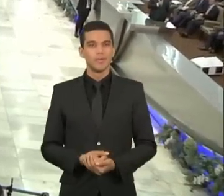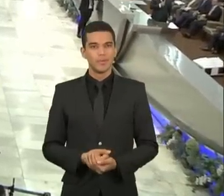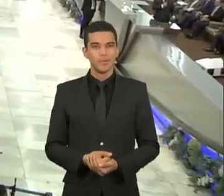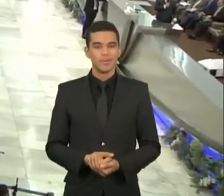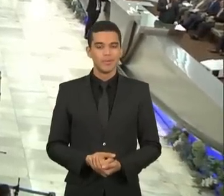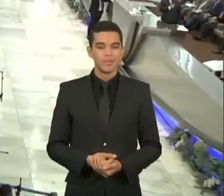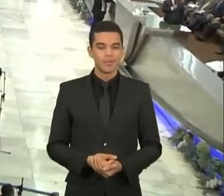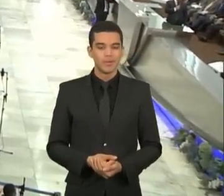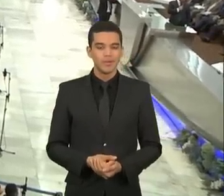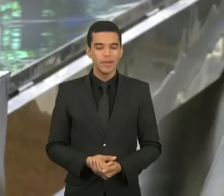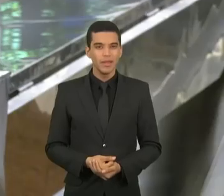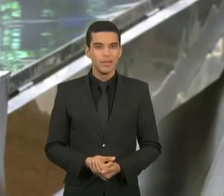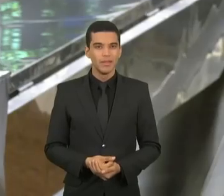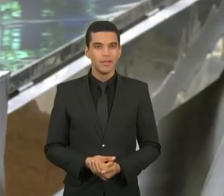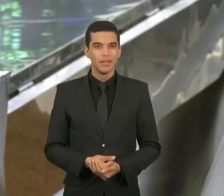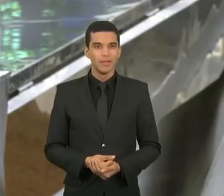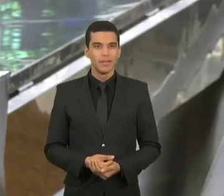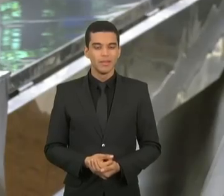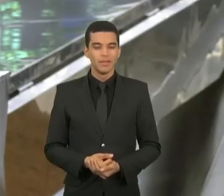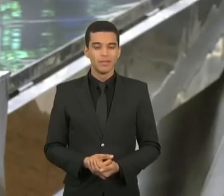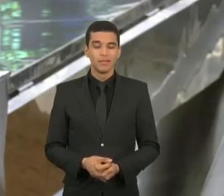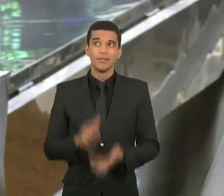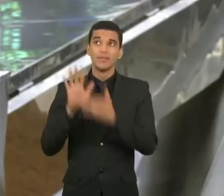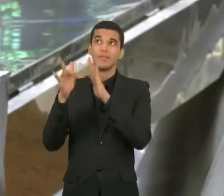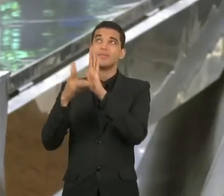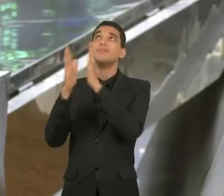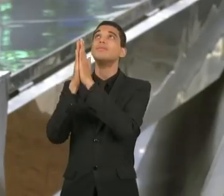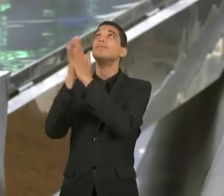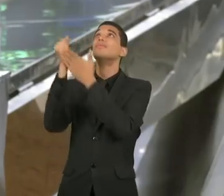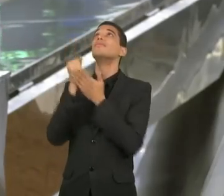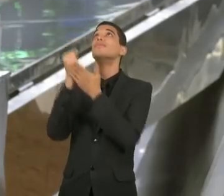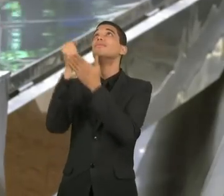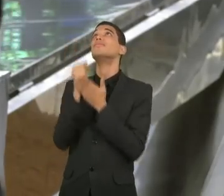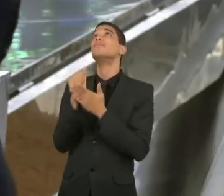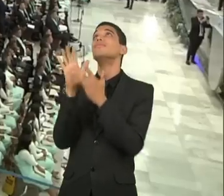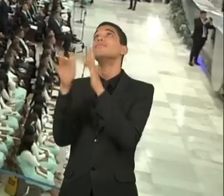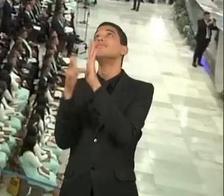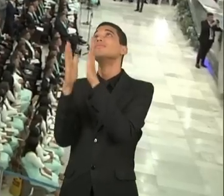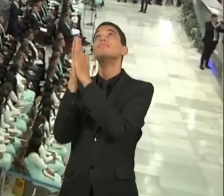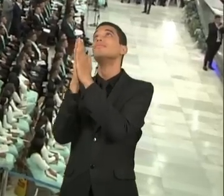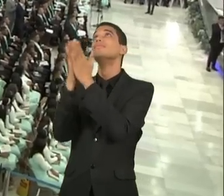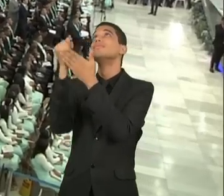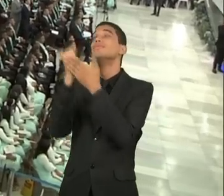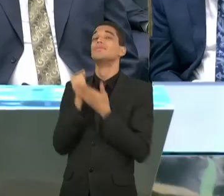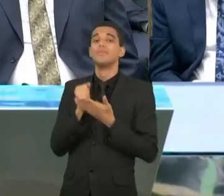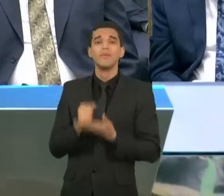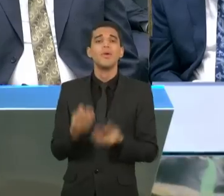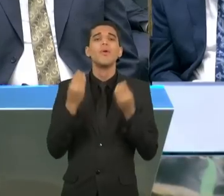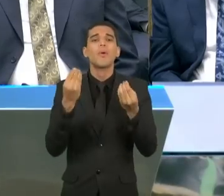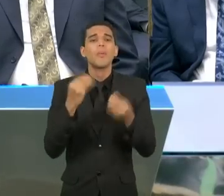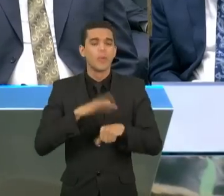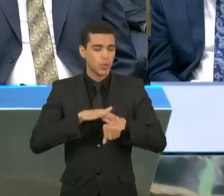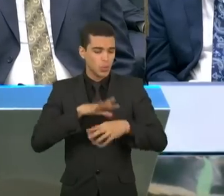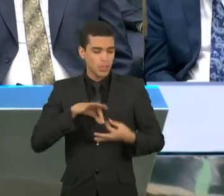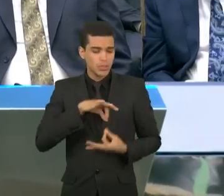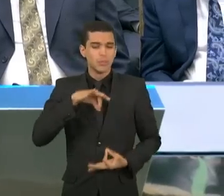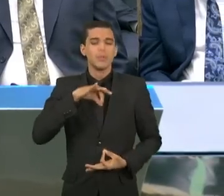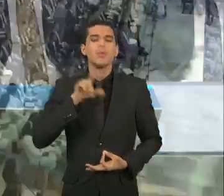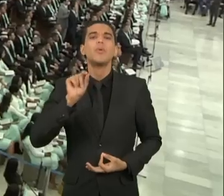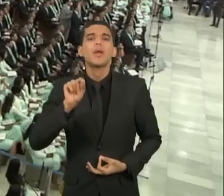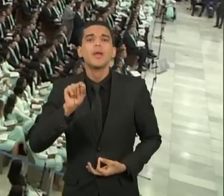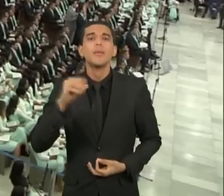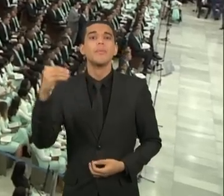Me ajude. Jesus, me ajude, Jesus. Como é o nome da doença espiritual, meu filho?